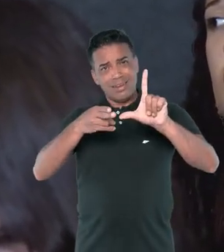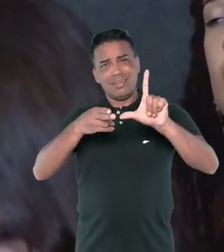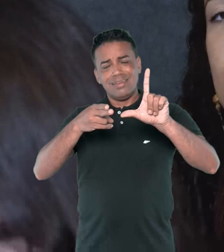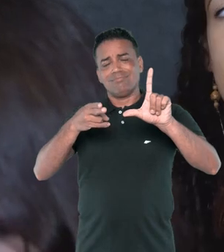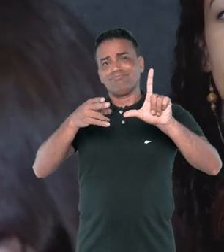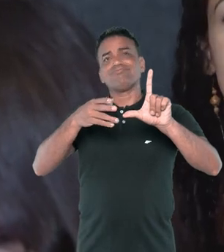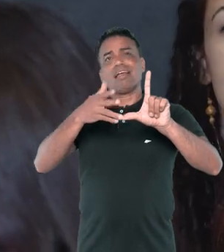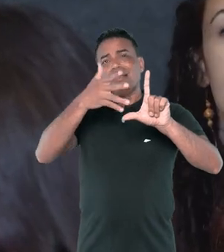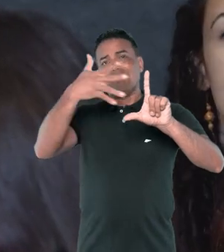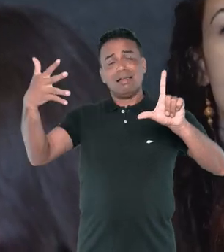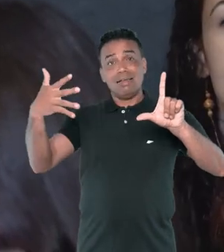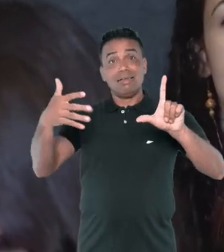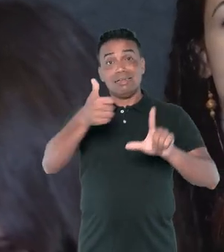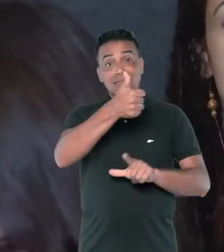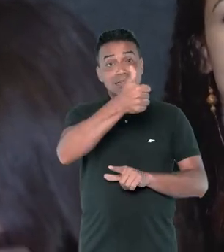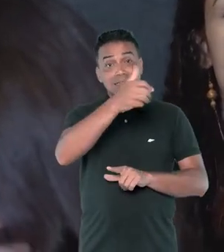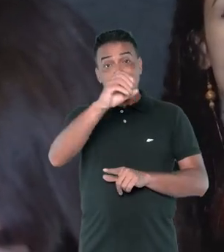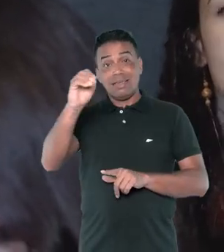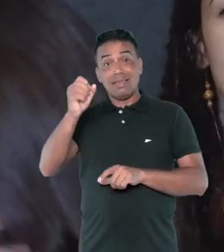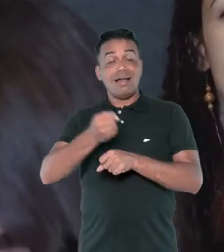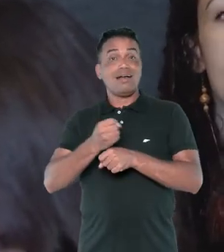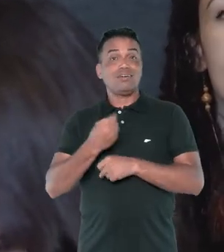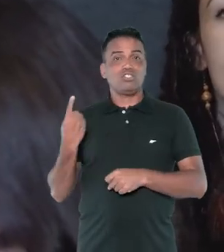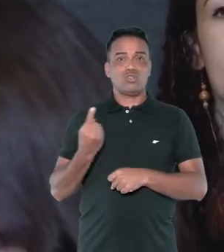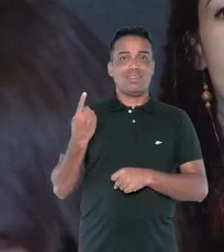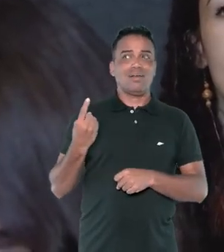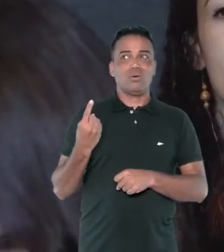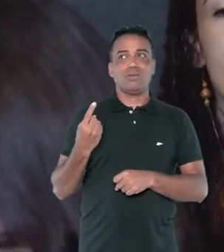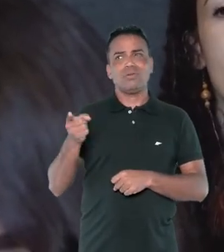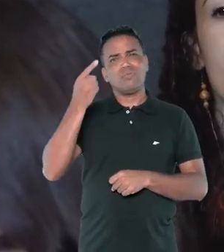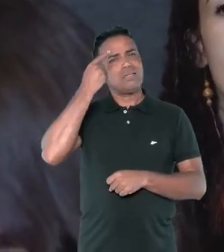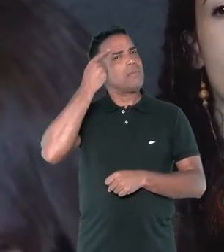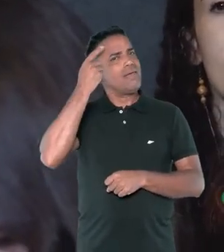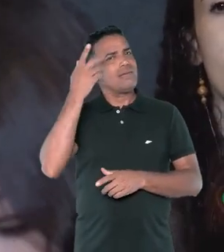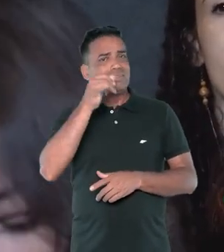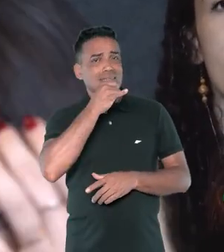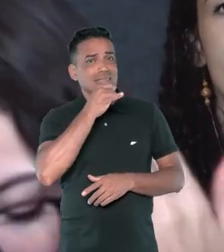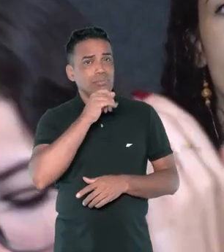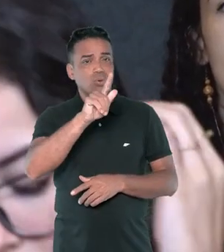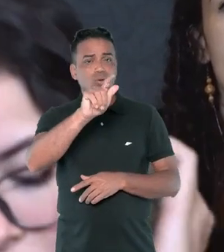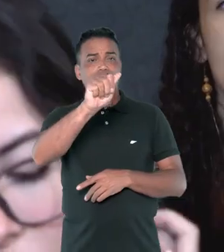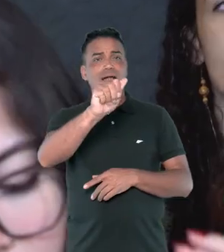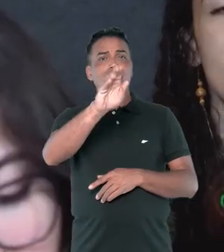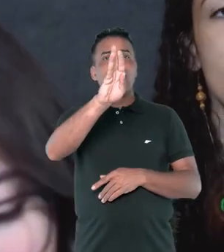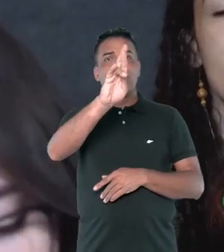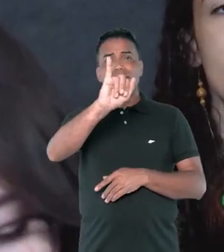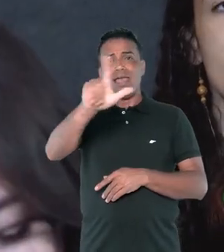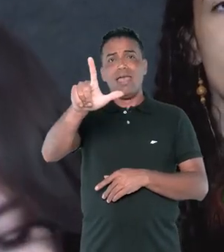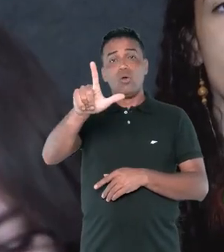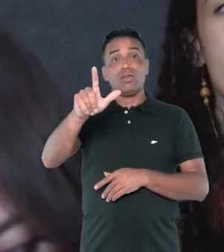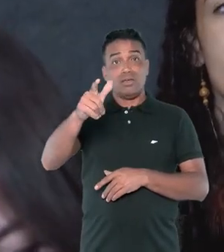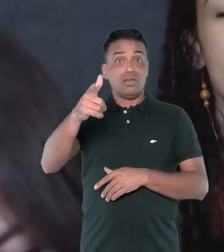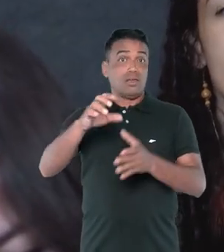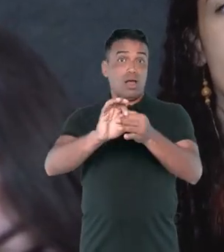de Solidão, e o que você pensa, né, sobre o fato de não ter sido o Gabriel que autorizou. Ele negou a